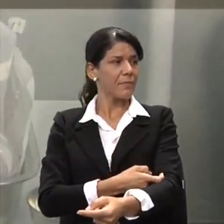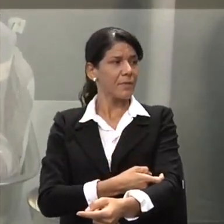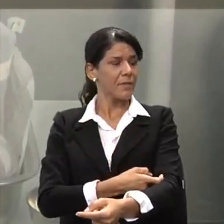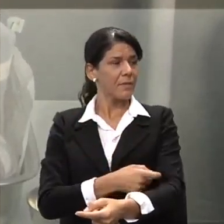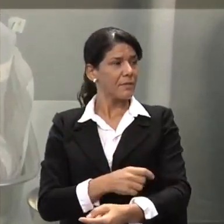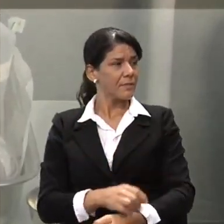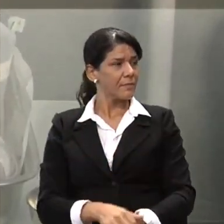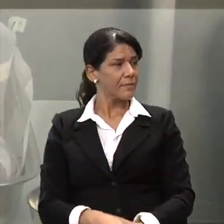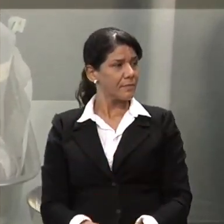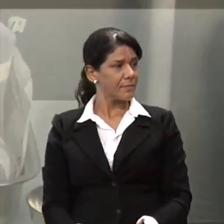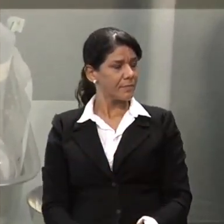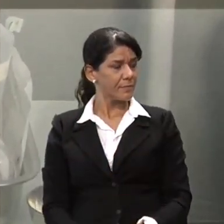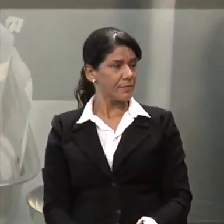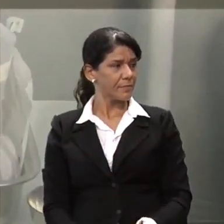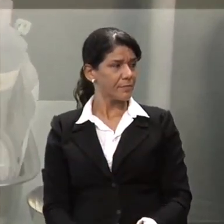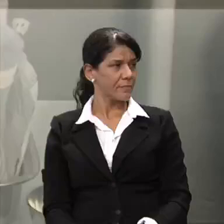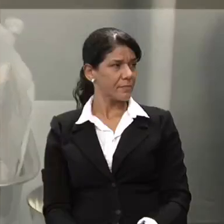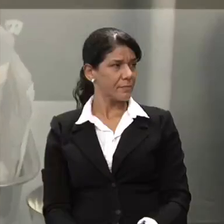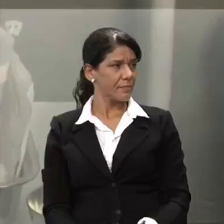solução do soro.